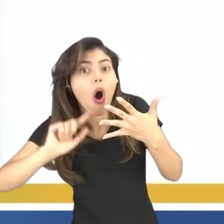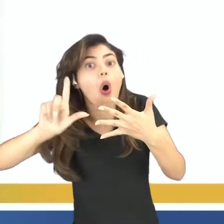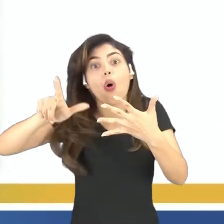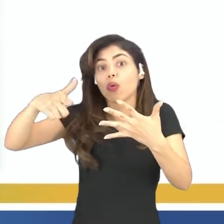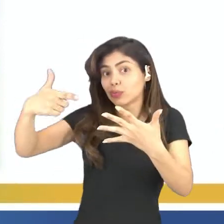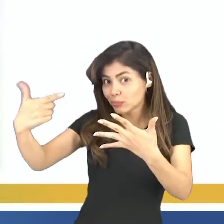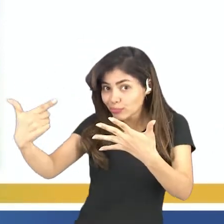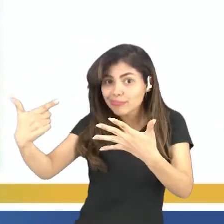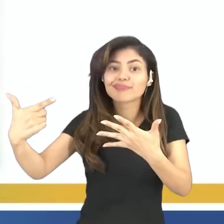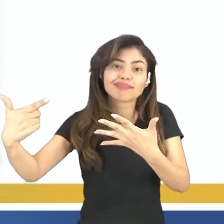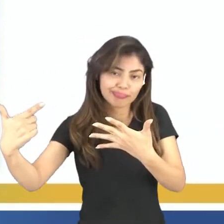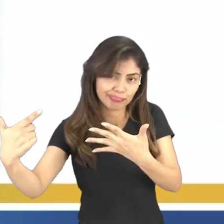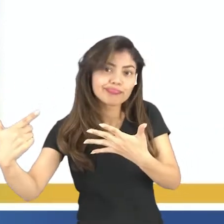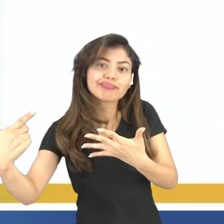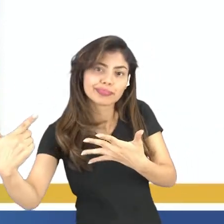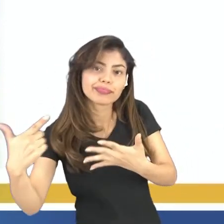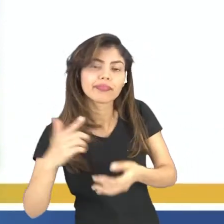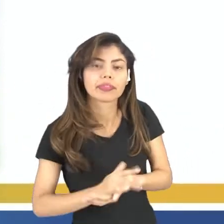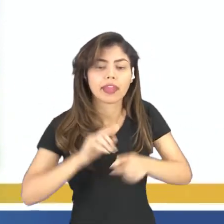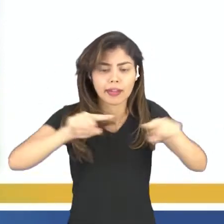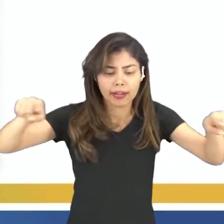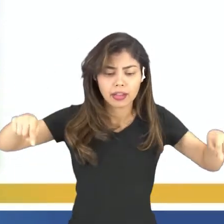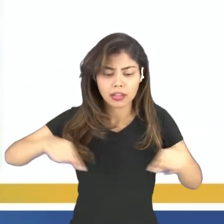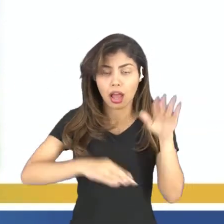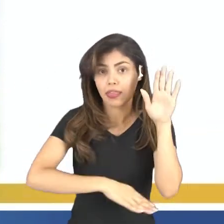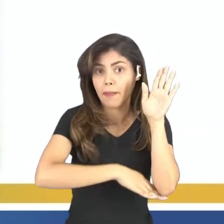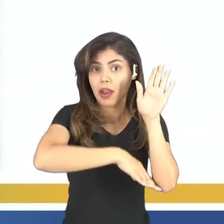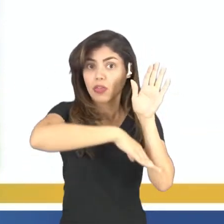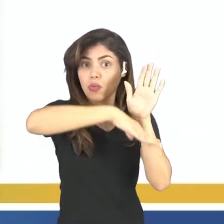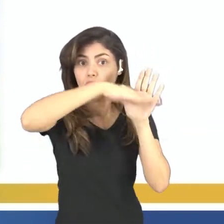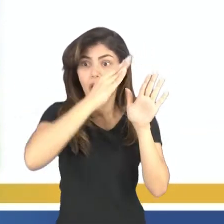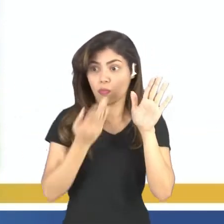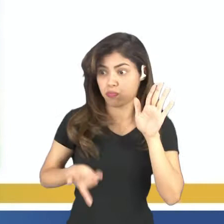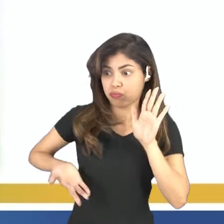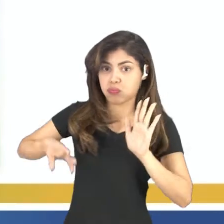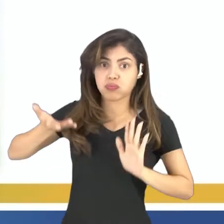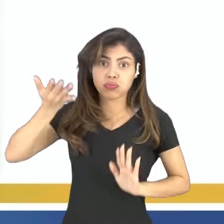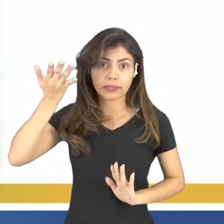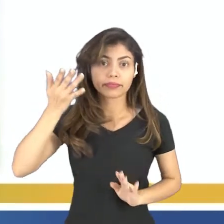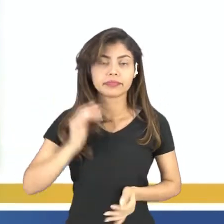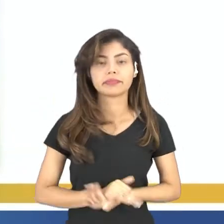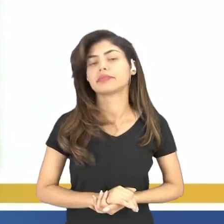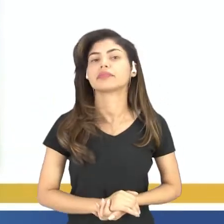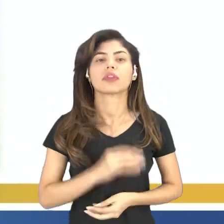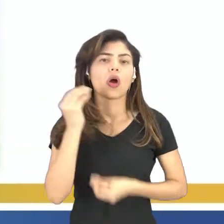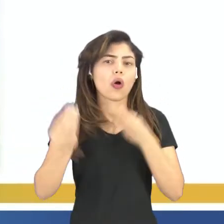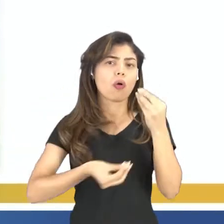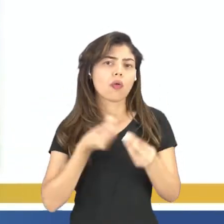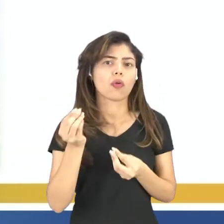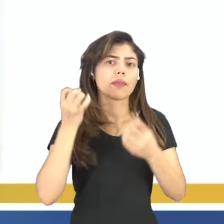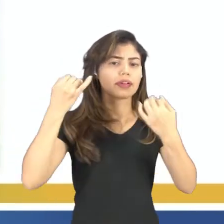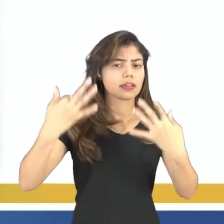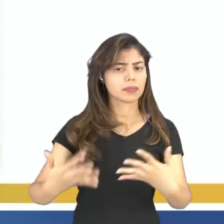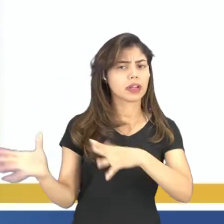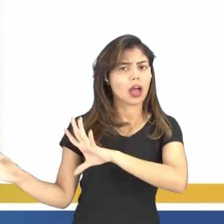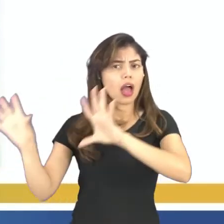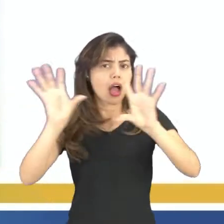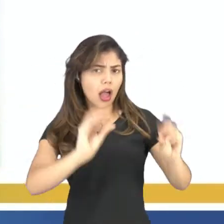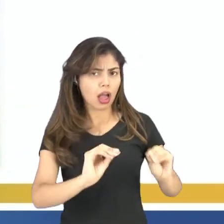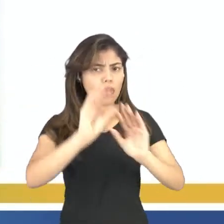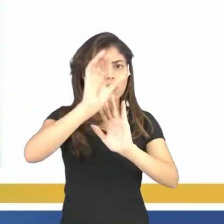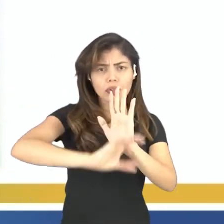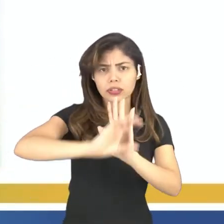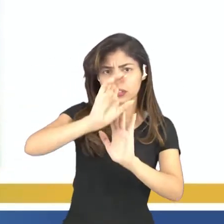que a energia está a esgotar-se, nessa sala está muito calor, quando deveríamos dizer, na verdade,